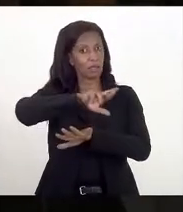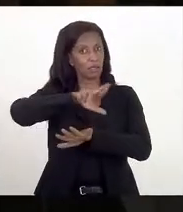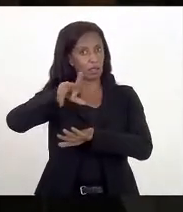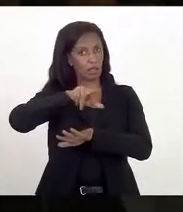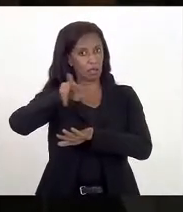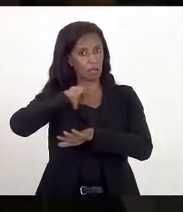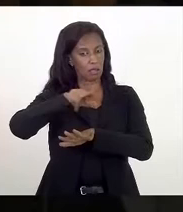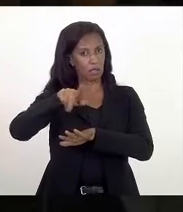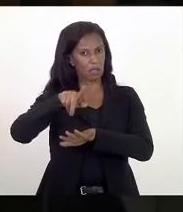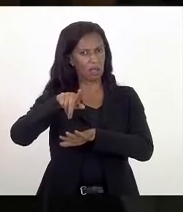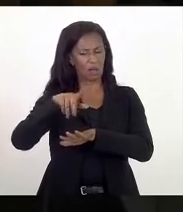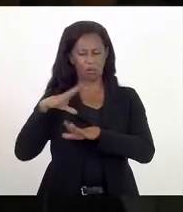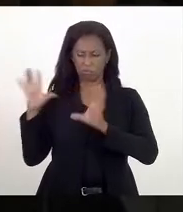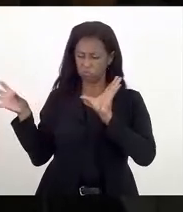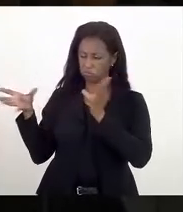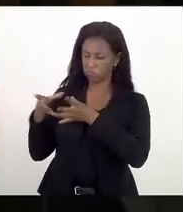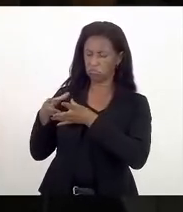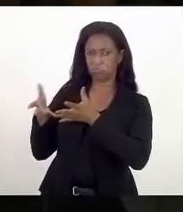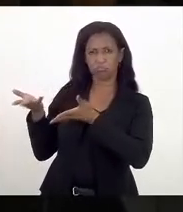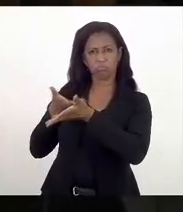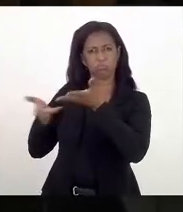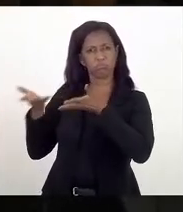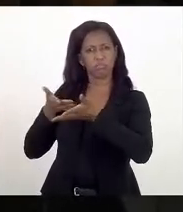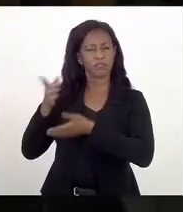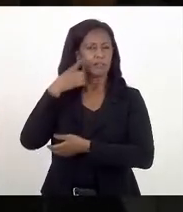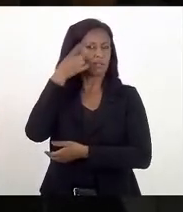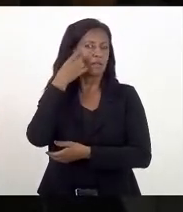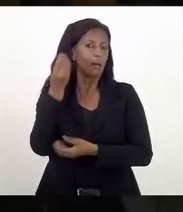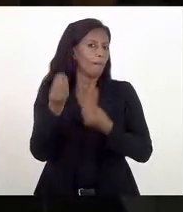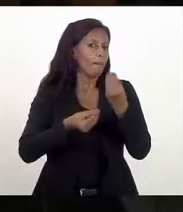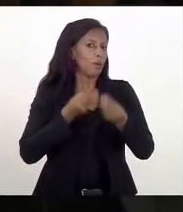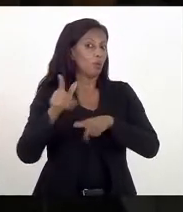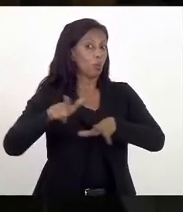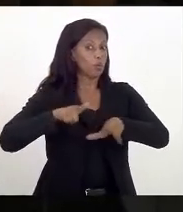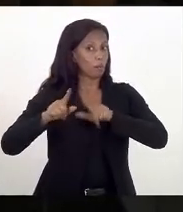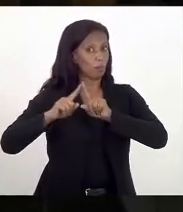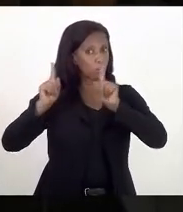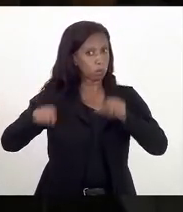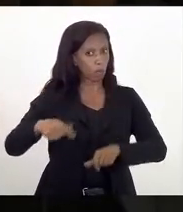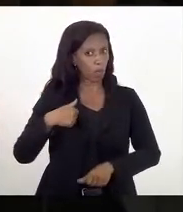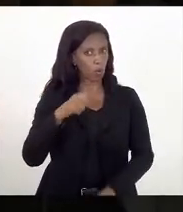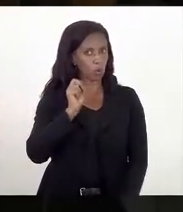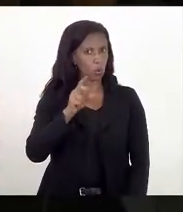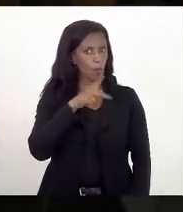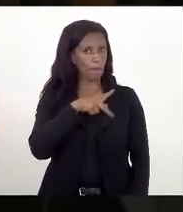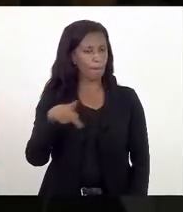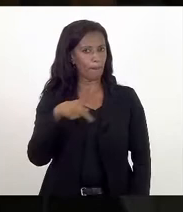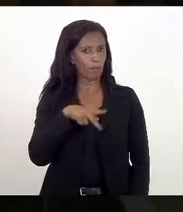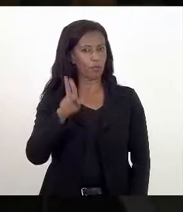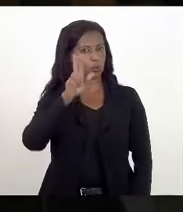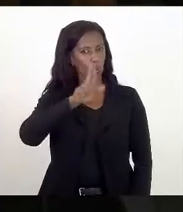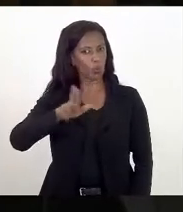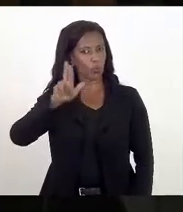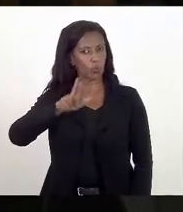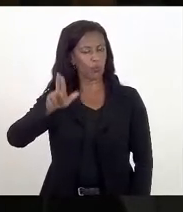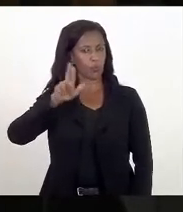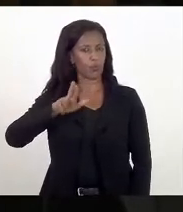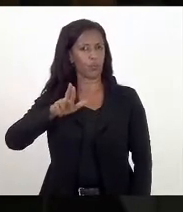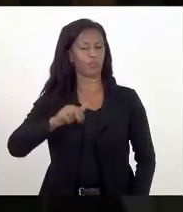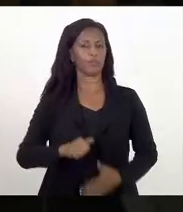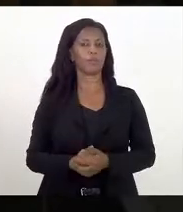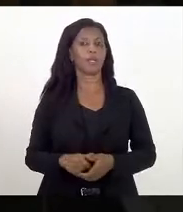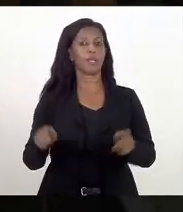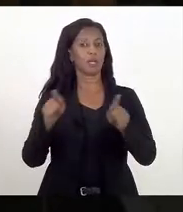transitória de deputado, essa é uma condição transitória, mas como servidor público que sou, professor da Universidade Federal Fluminense e, sobretudo, como